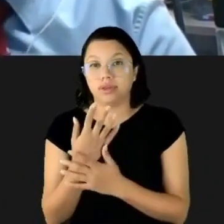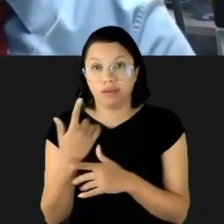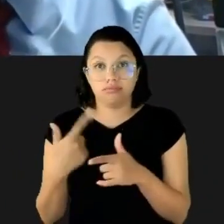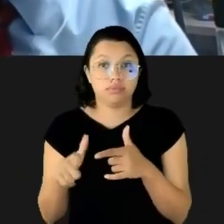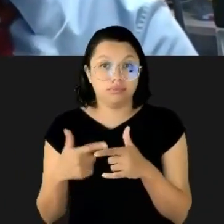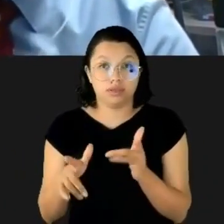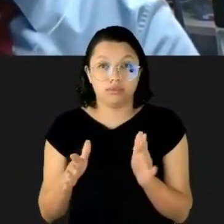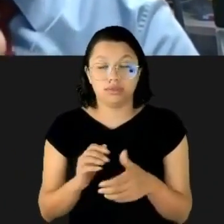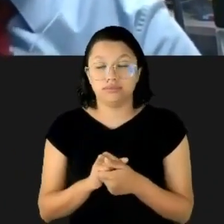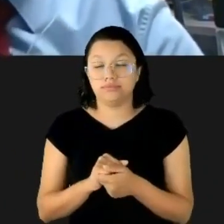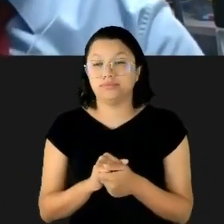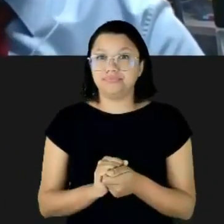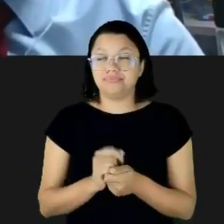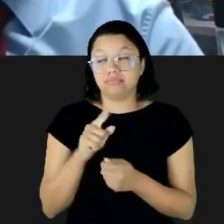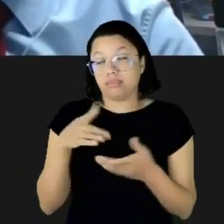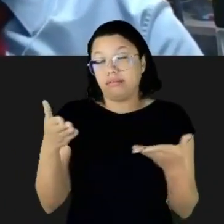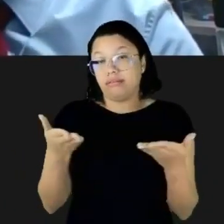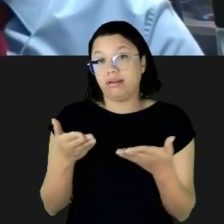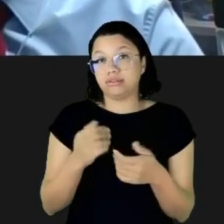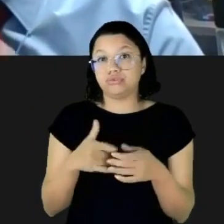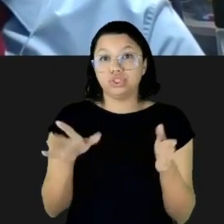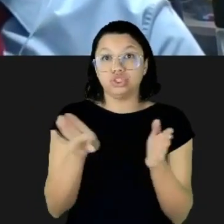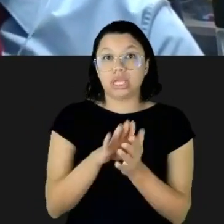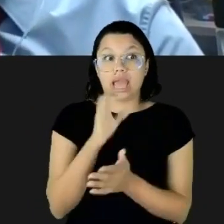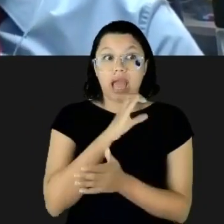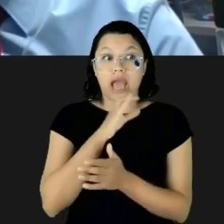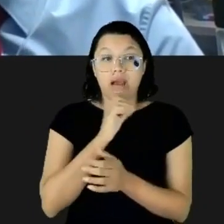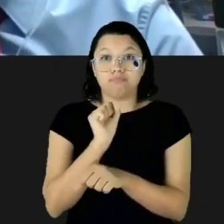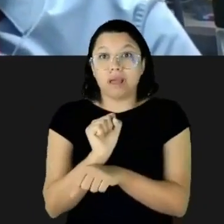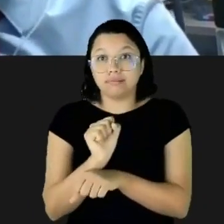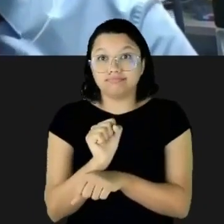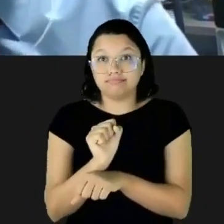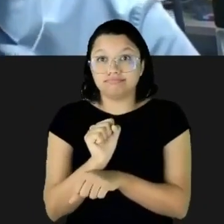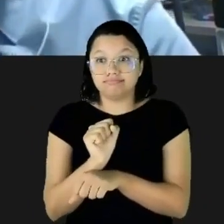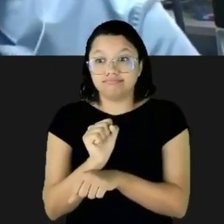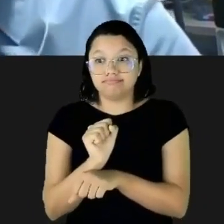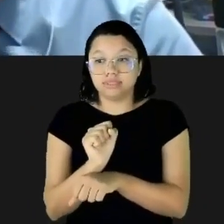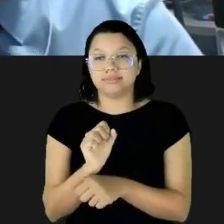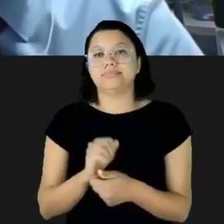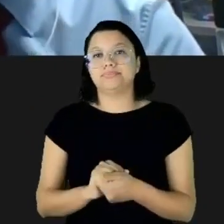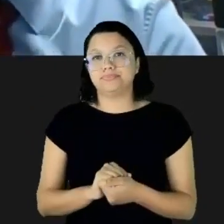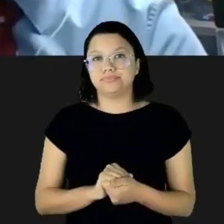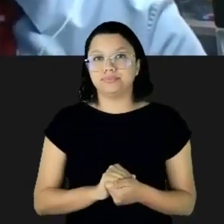gargalos os gargalos são isso chega rápido e para em algum lugar